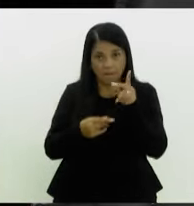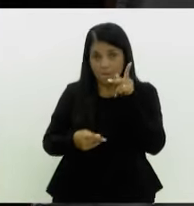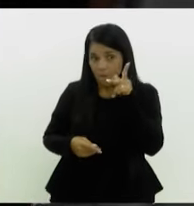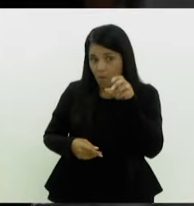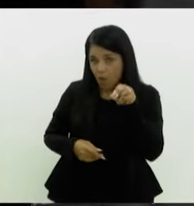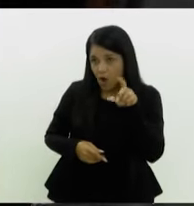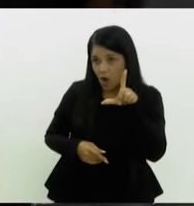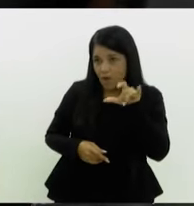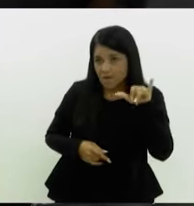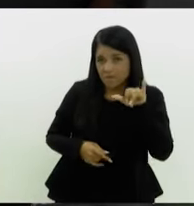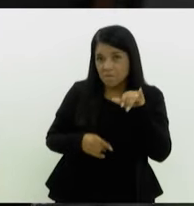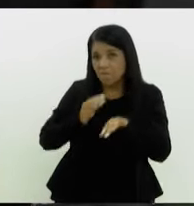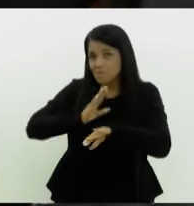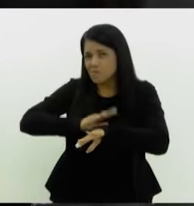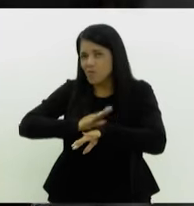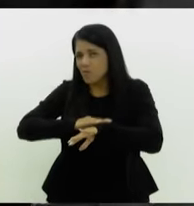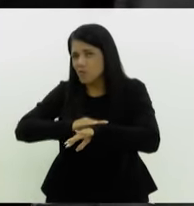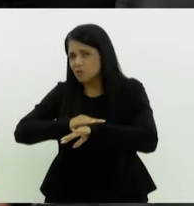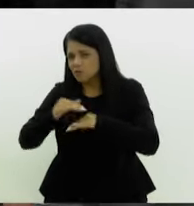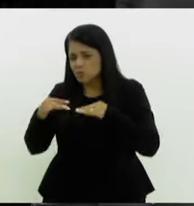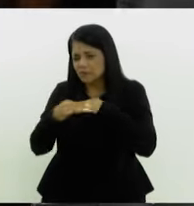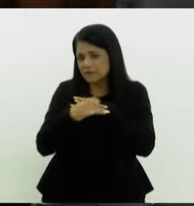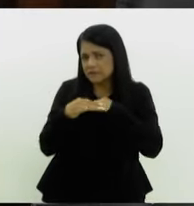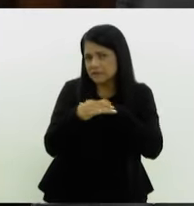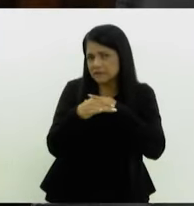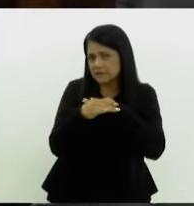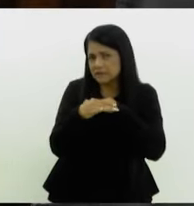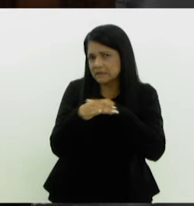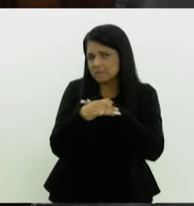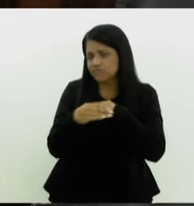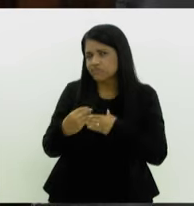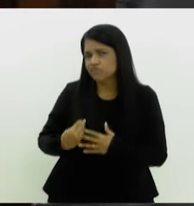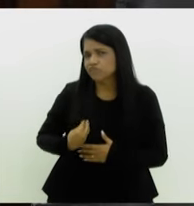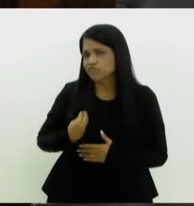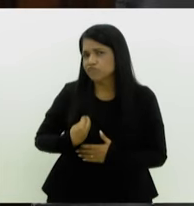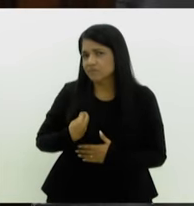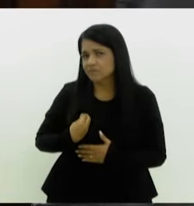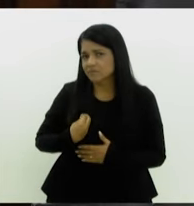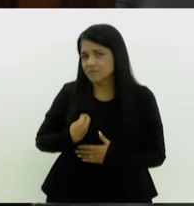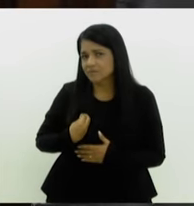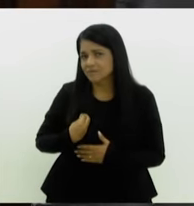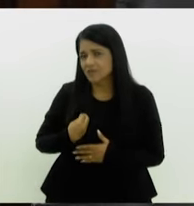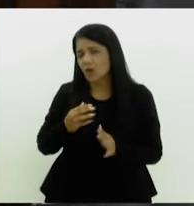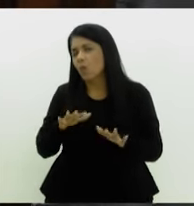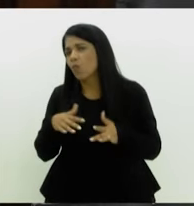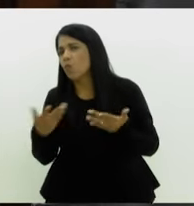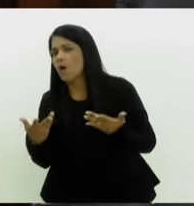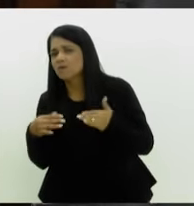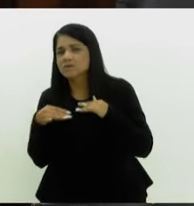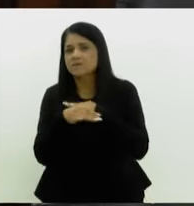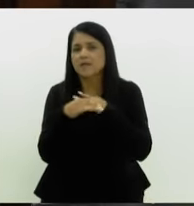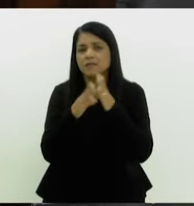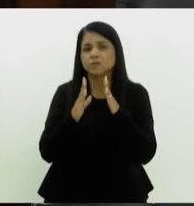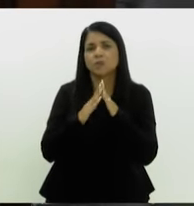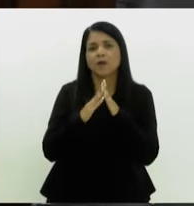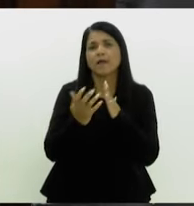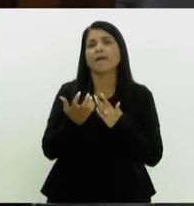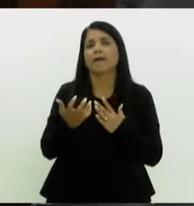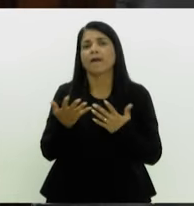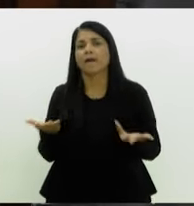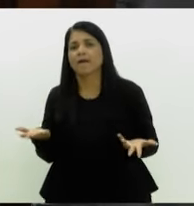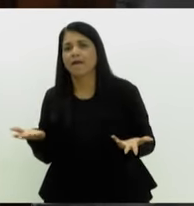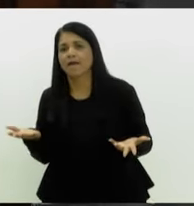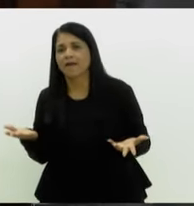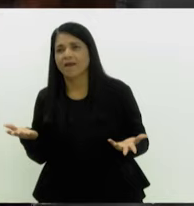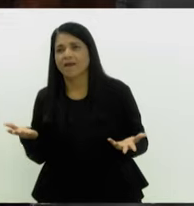que que momento de cidade a gente pode viver Qual é a cidade que eu quero morar a gente já tá no primeiro painel pode relaxar eu já